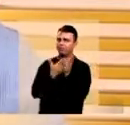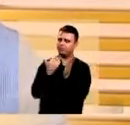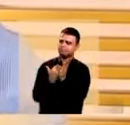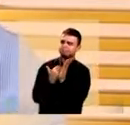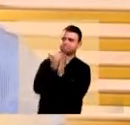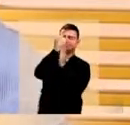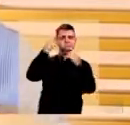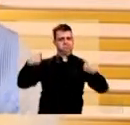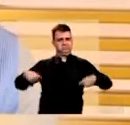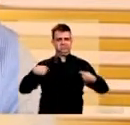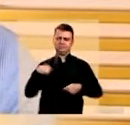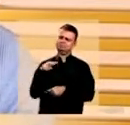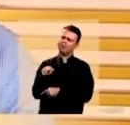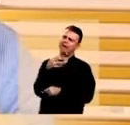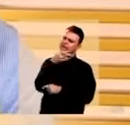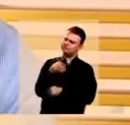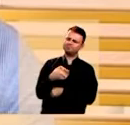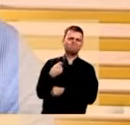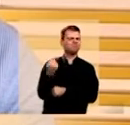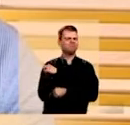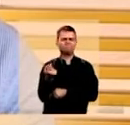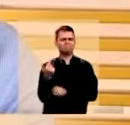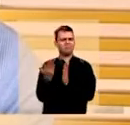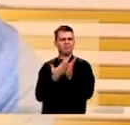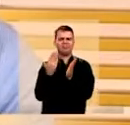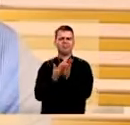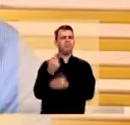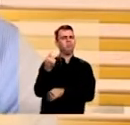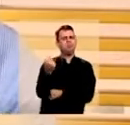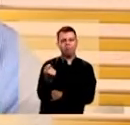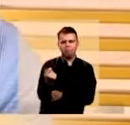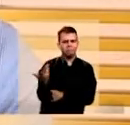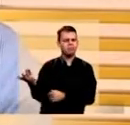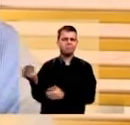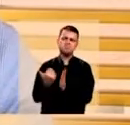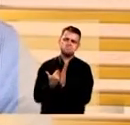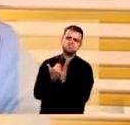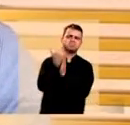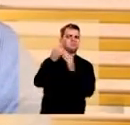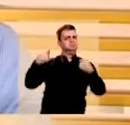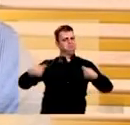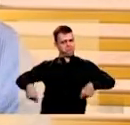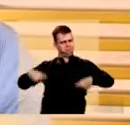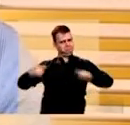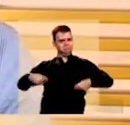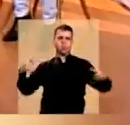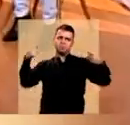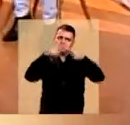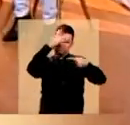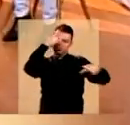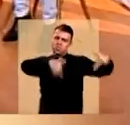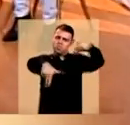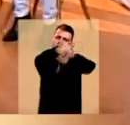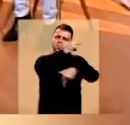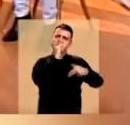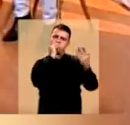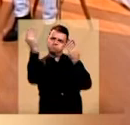o acervo ainda aquém do que é necessário e tal, né? Pensando